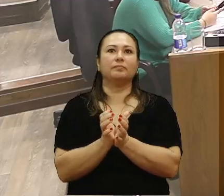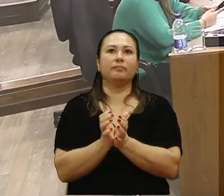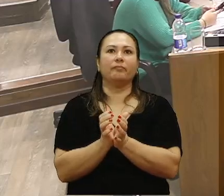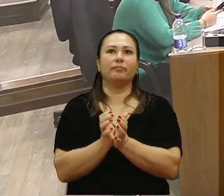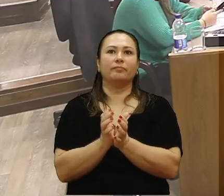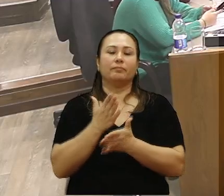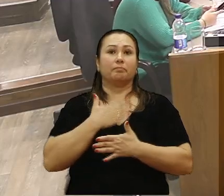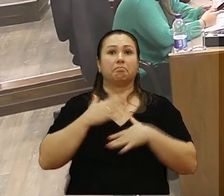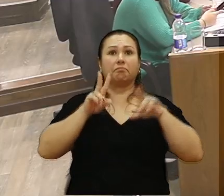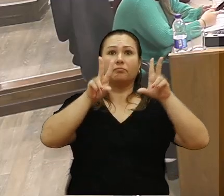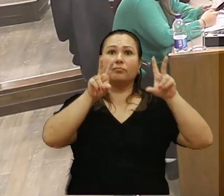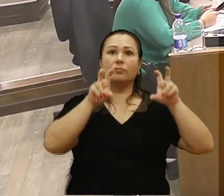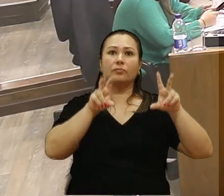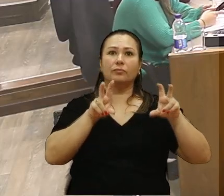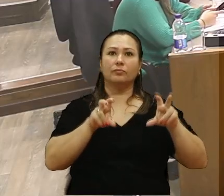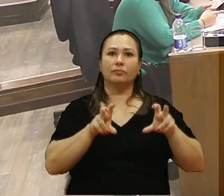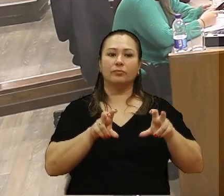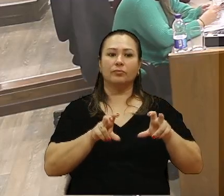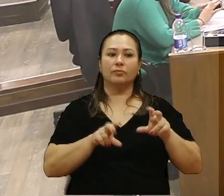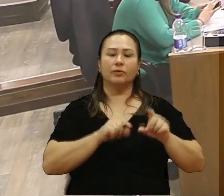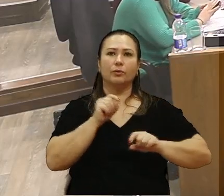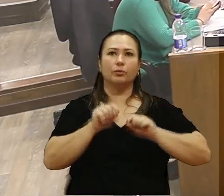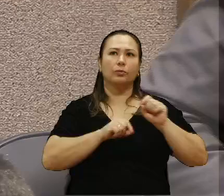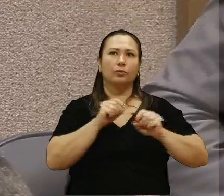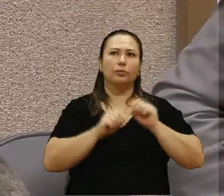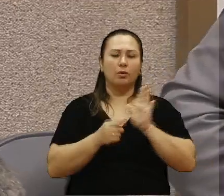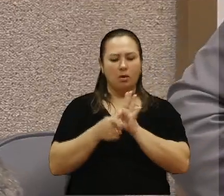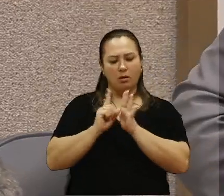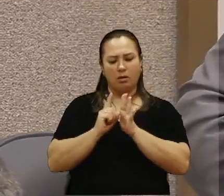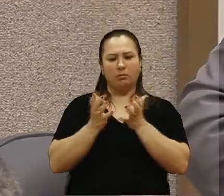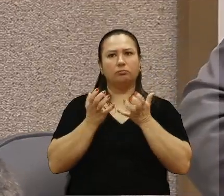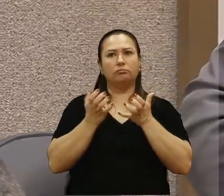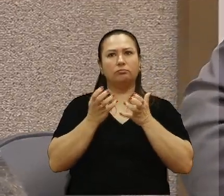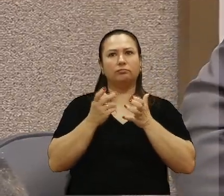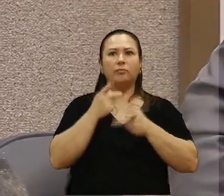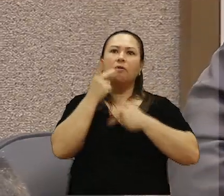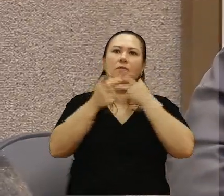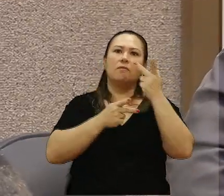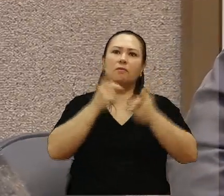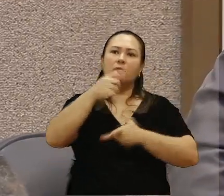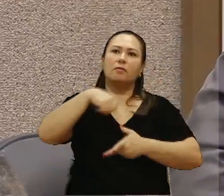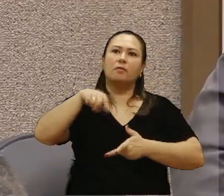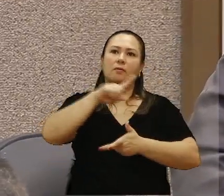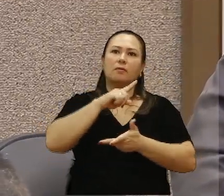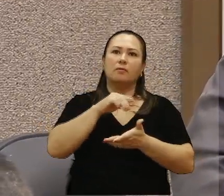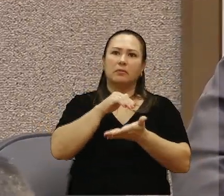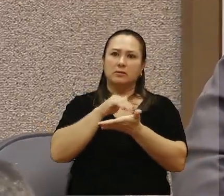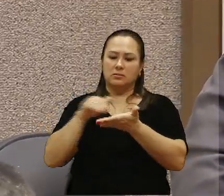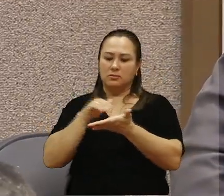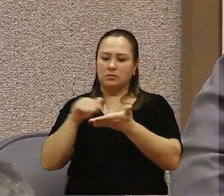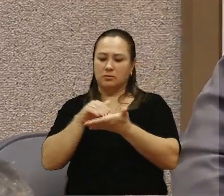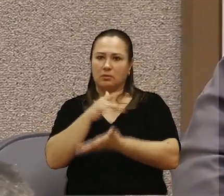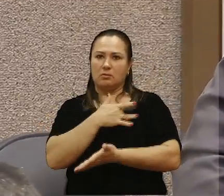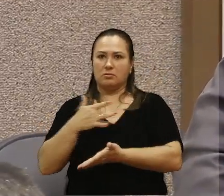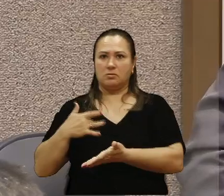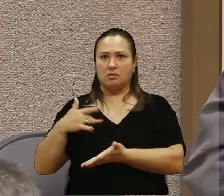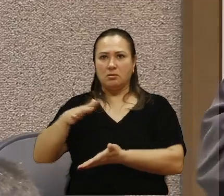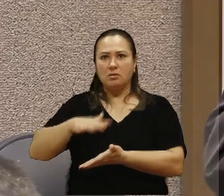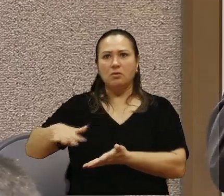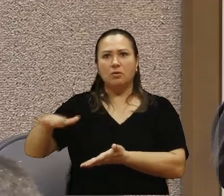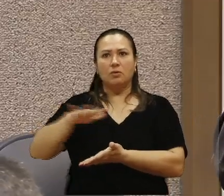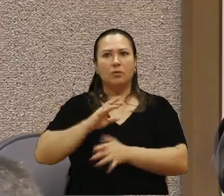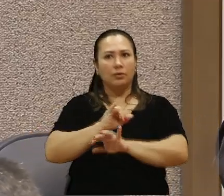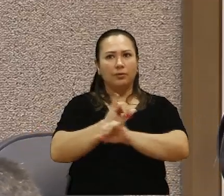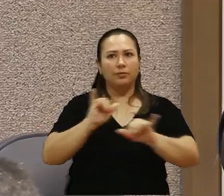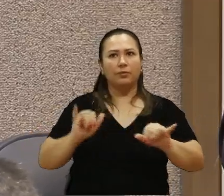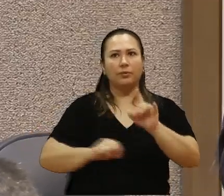o meu assunto... Antes eu quero dizer o seguinte, que a Secretaria da Saúde informa que nas 50 UBSs não